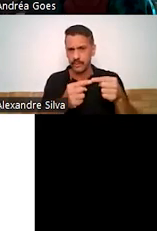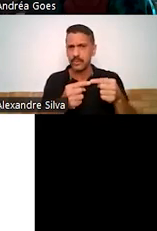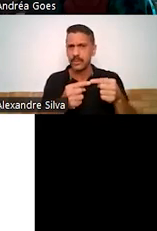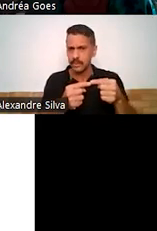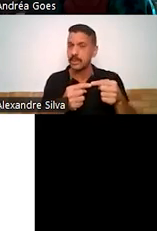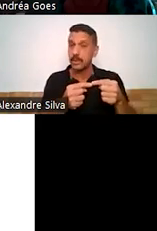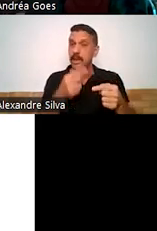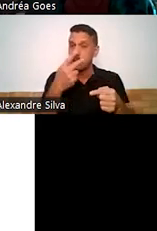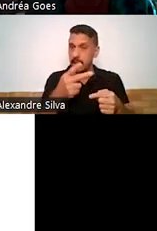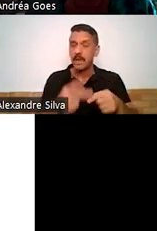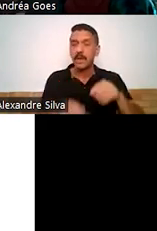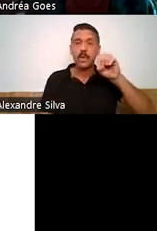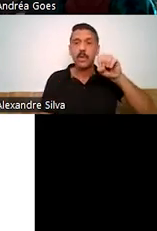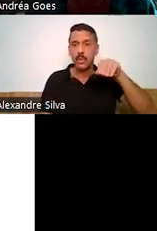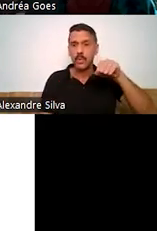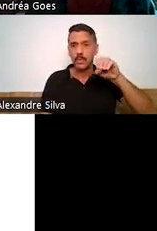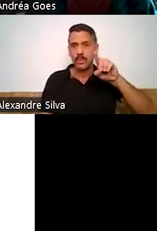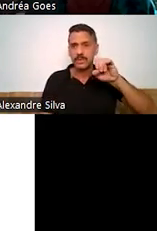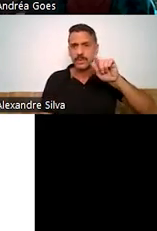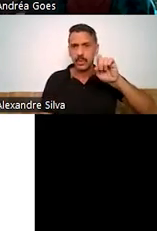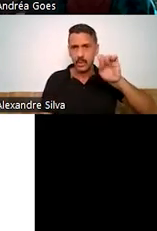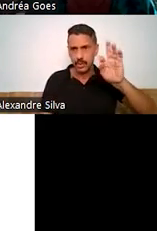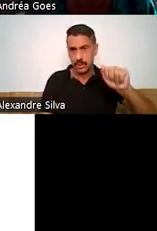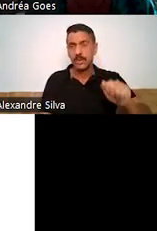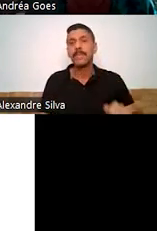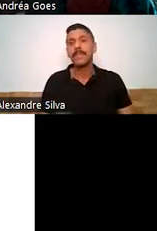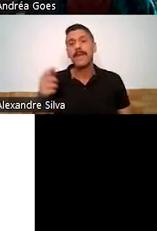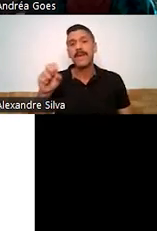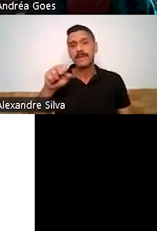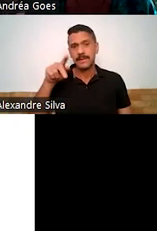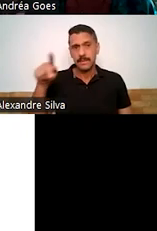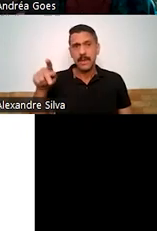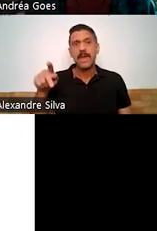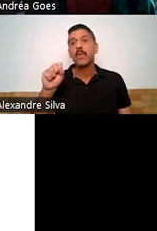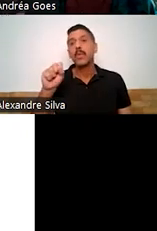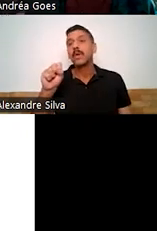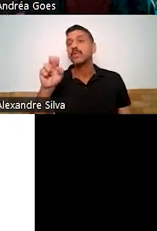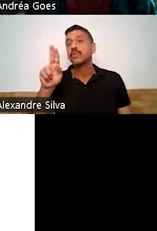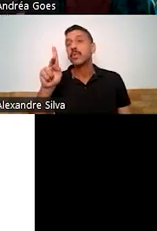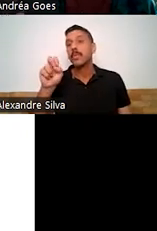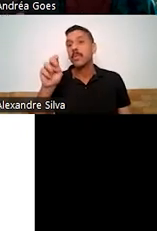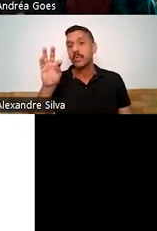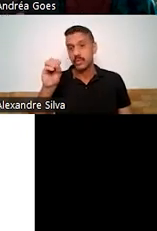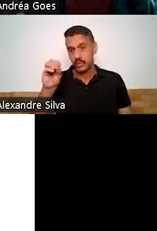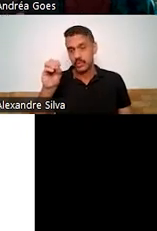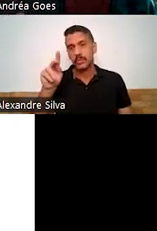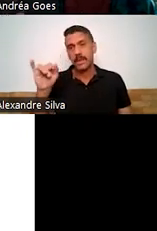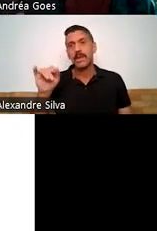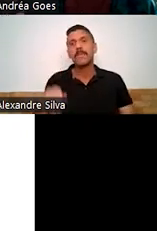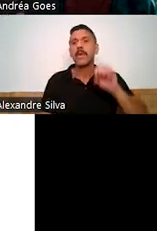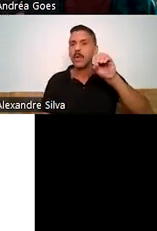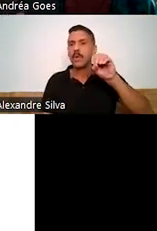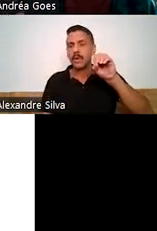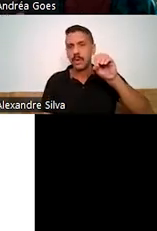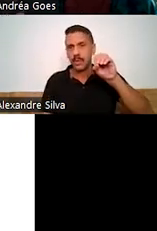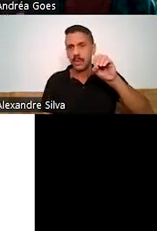ela é homozigota para aquele locus analisado, assim como o SP, suposto pai, o Bentinho também é homozigoto para aquele locus